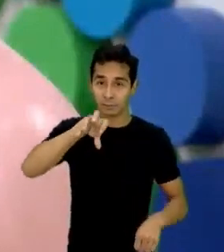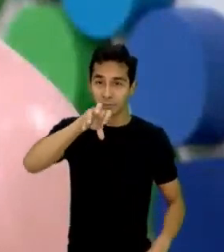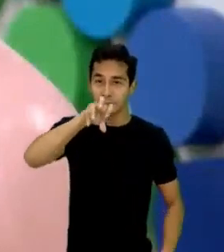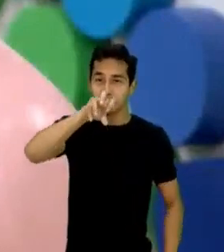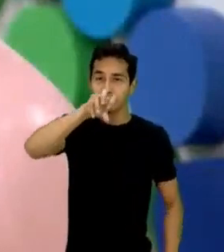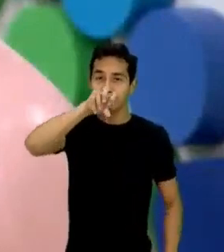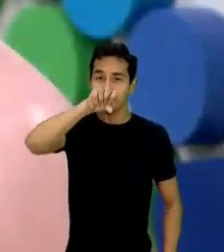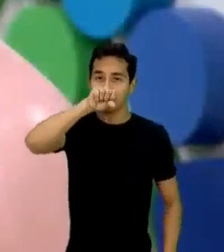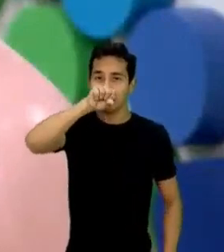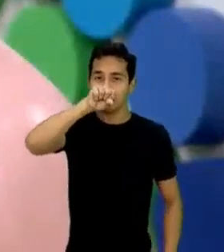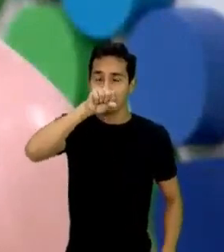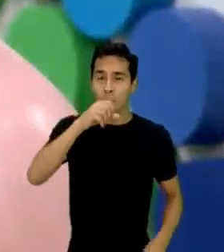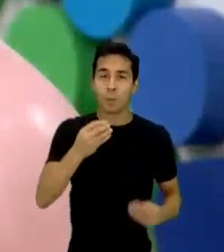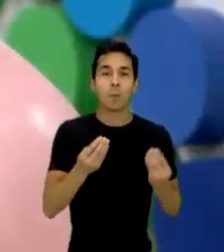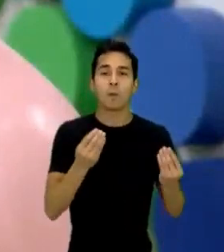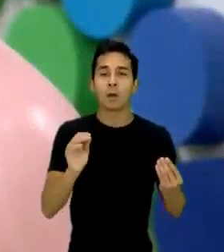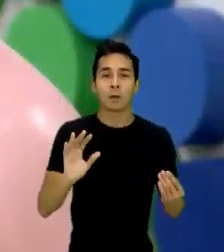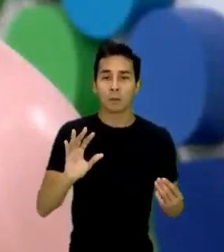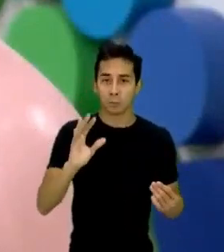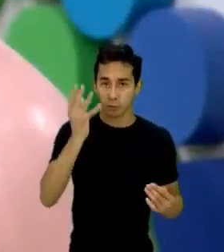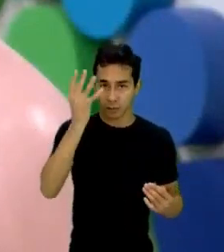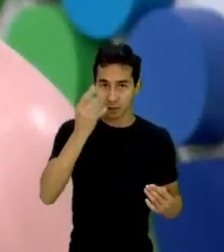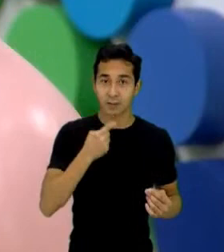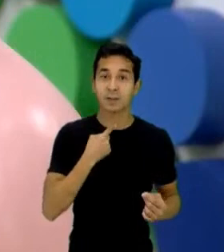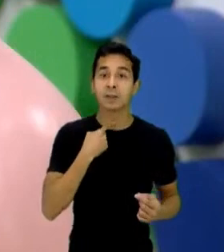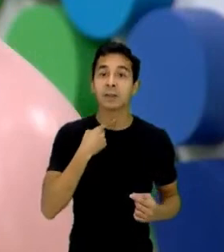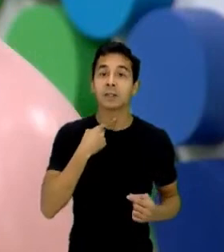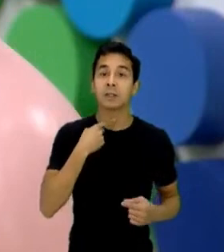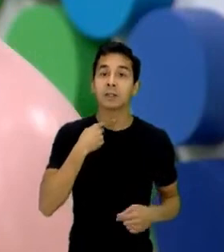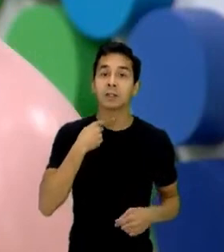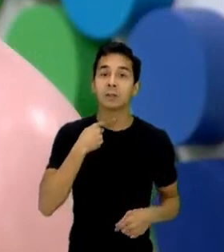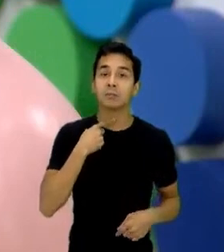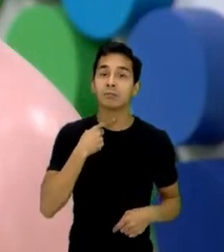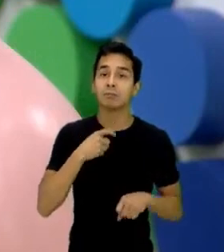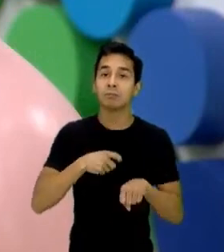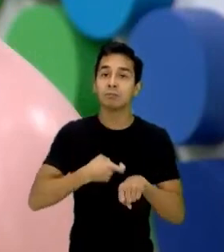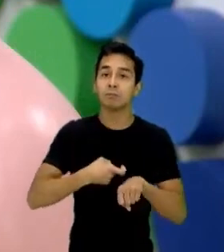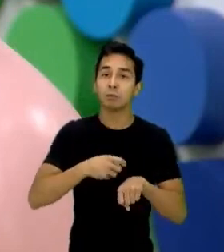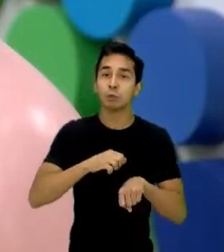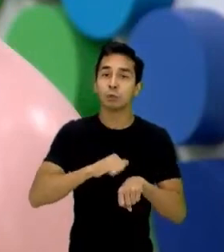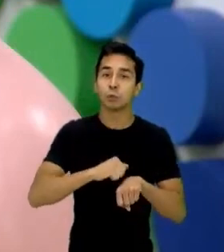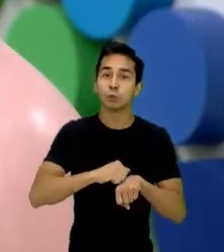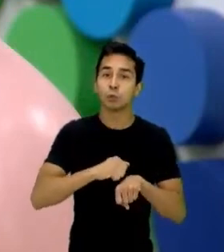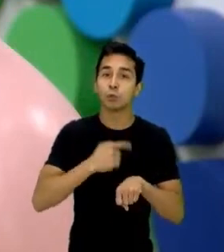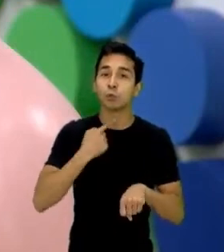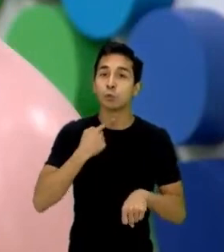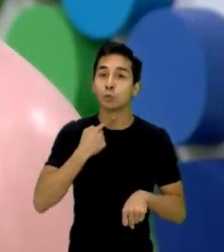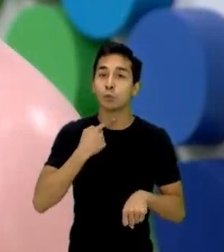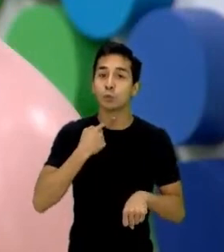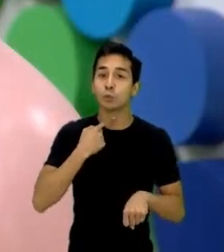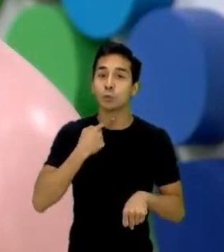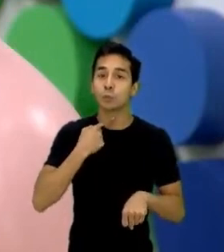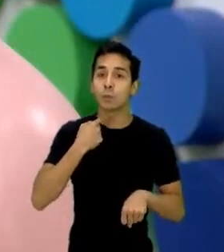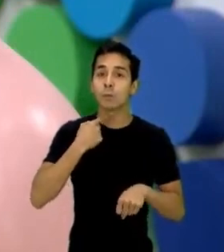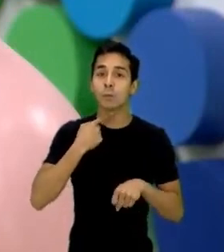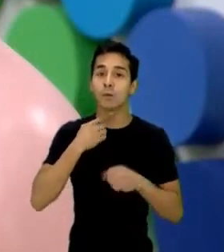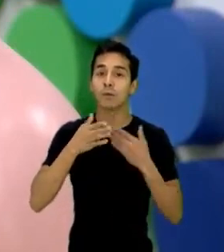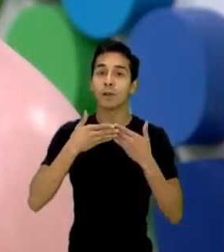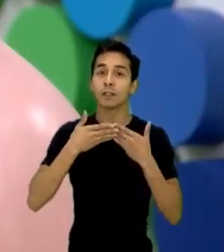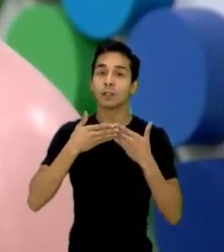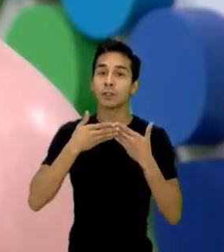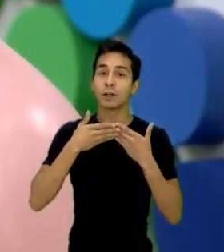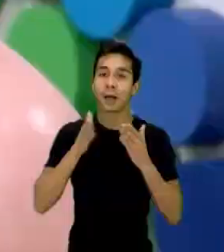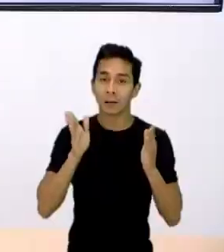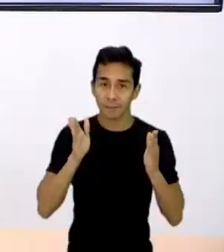ali a glote que vai bloquear o processo da passagem, quando você respira e quando você come, para a comida cair